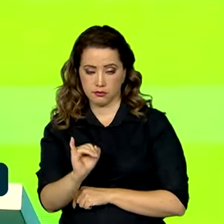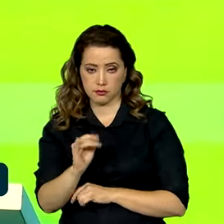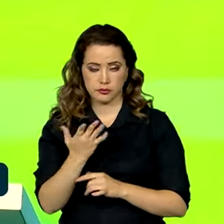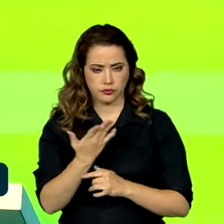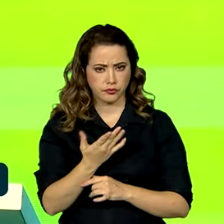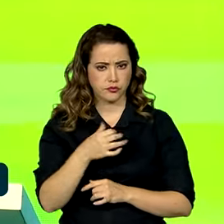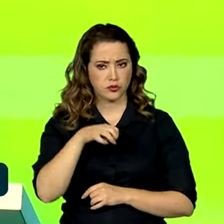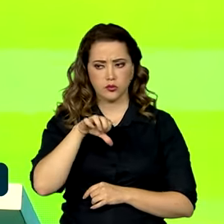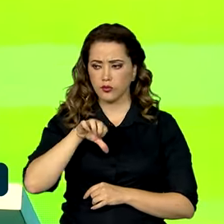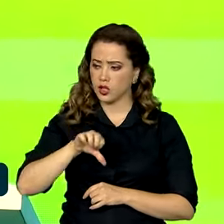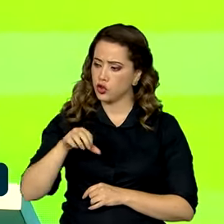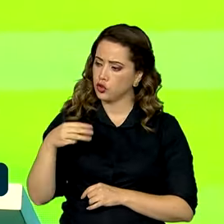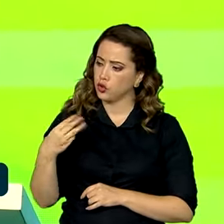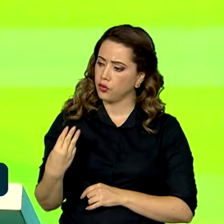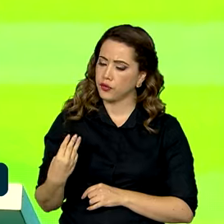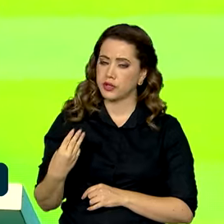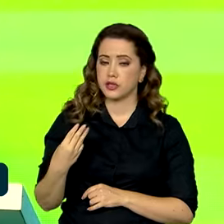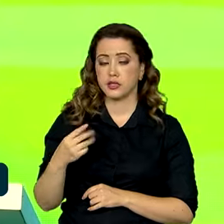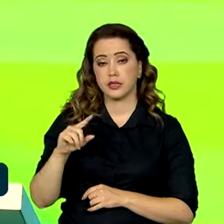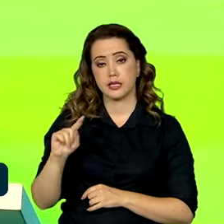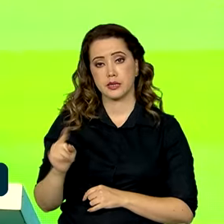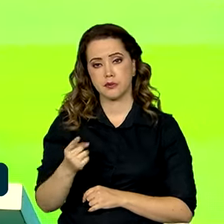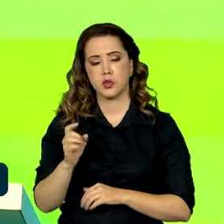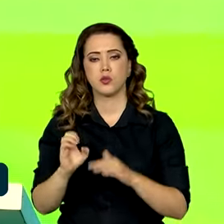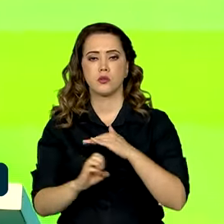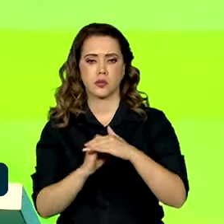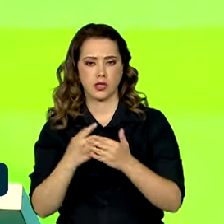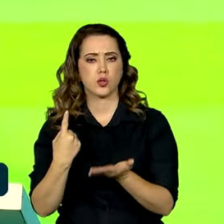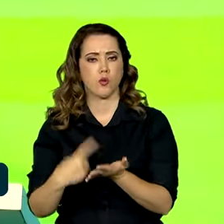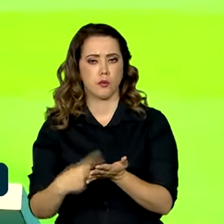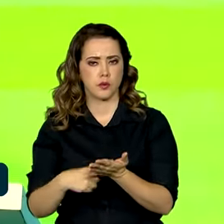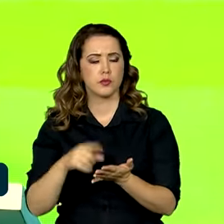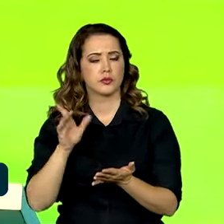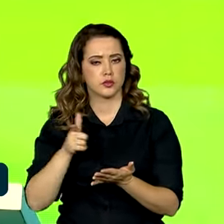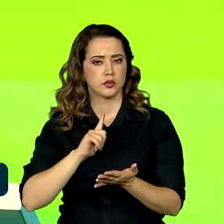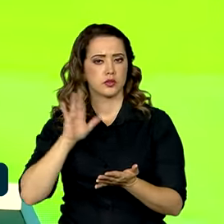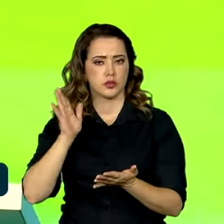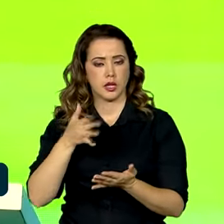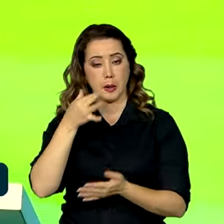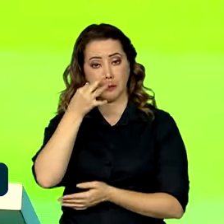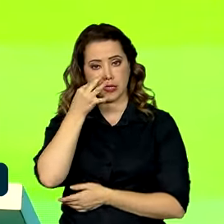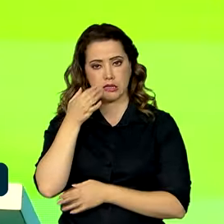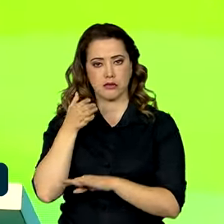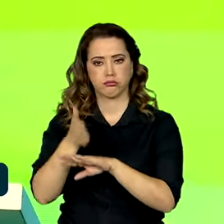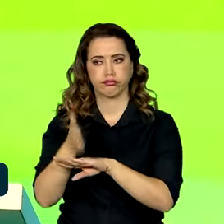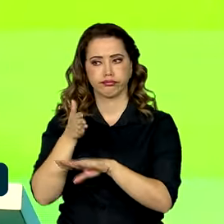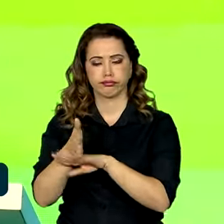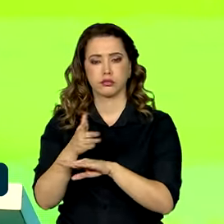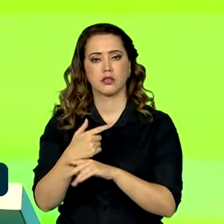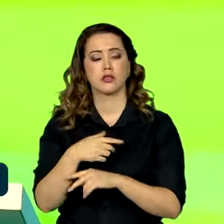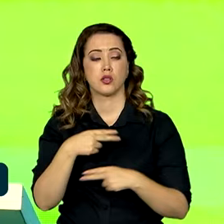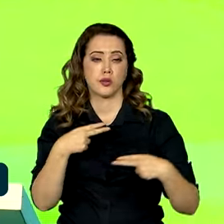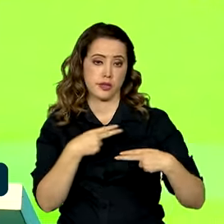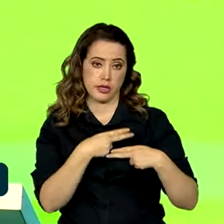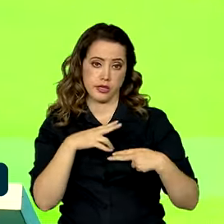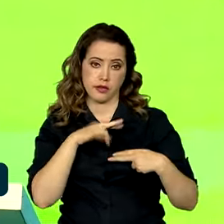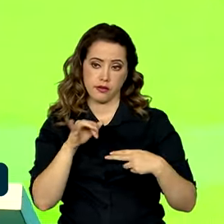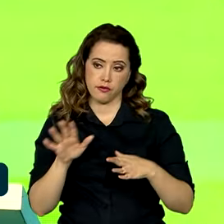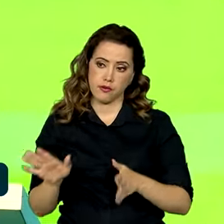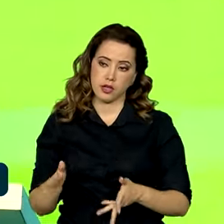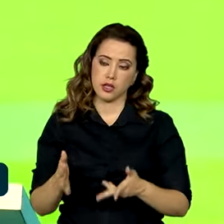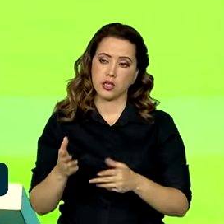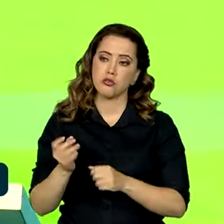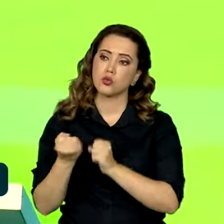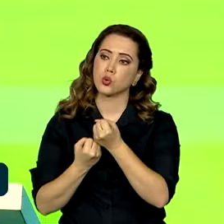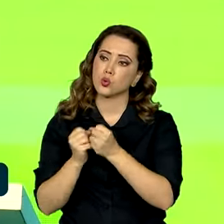São 93 mil empresas, já começou presencialmente. O Senai vai indústria